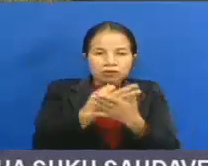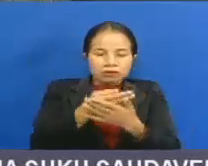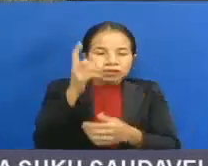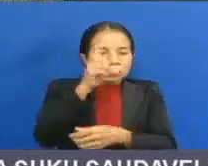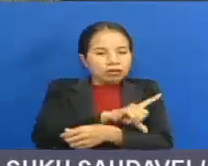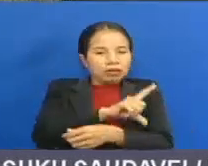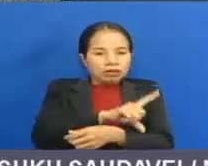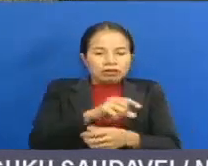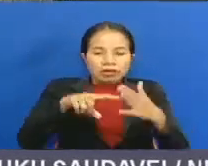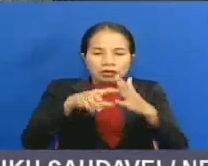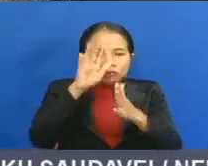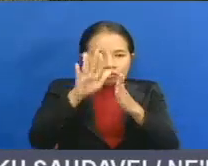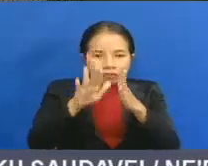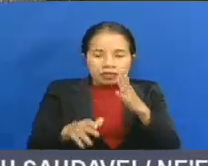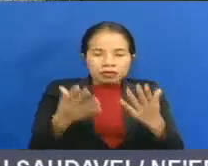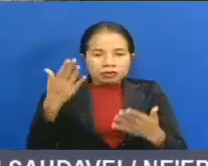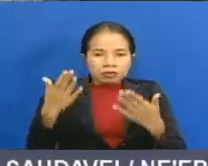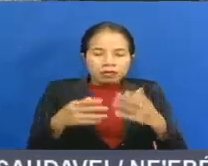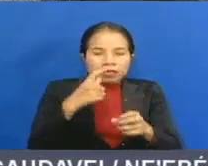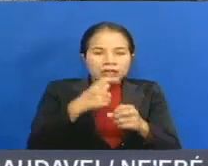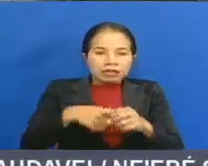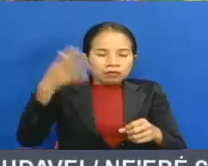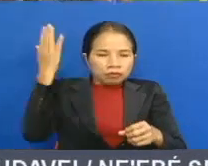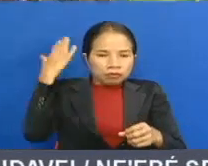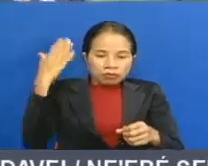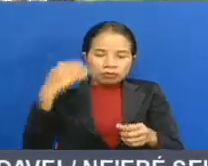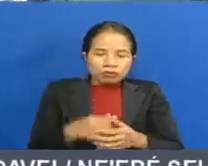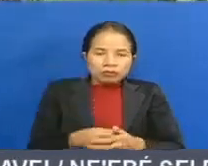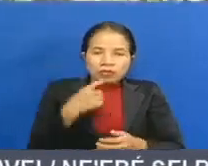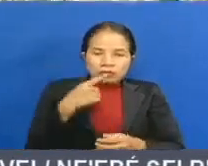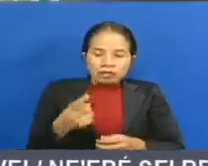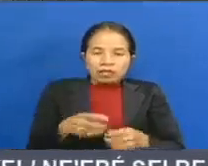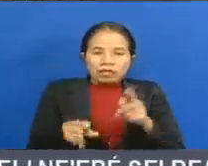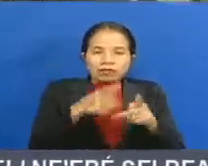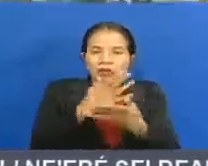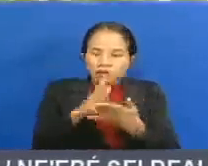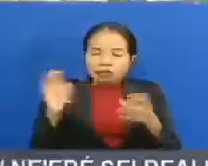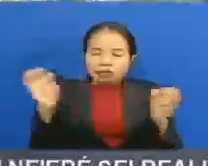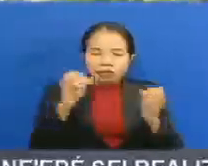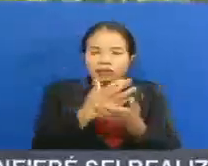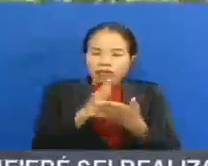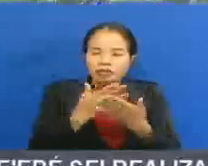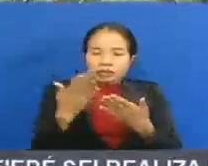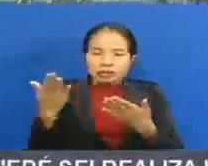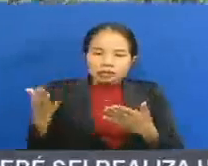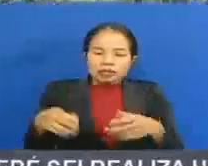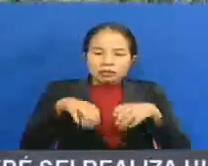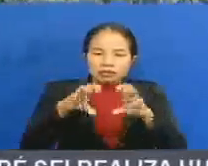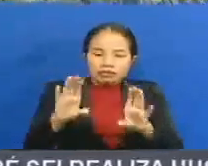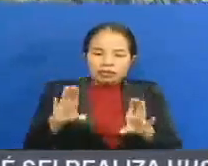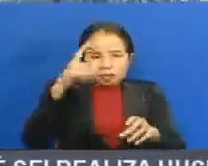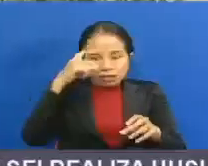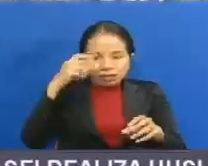lorong, né, beha o menos compara o tempo ulu. Turnia, comprador sira agora la sosa sirene produto ne befang.